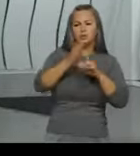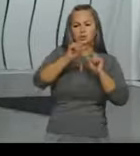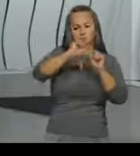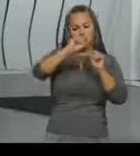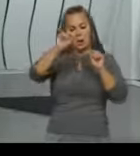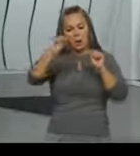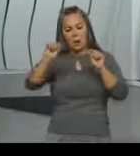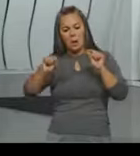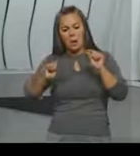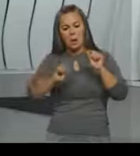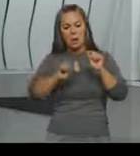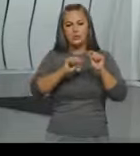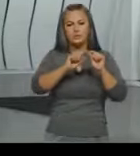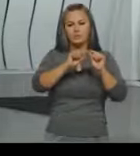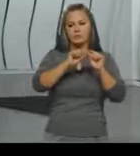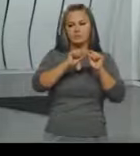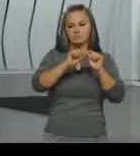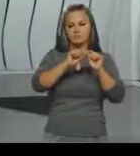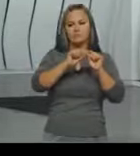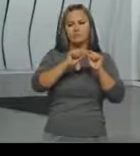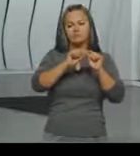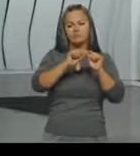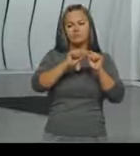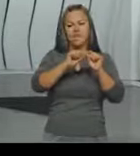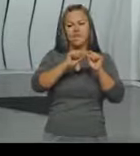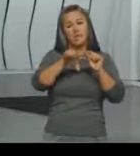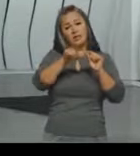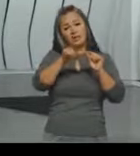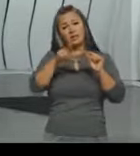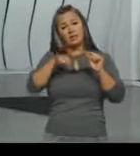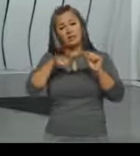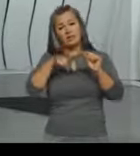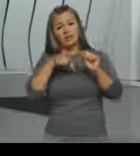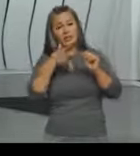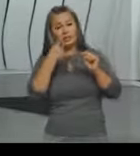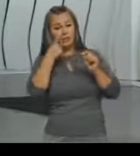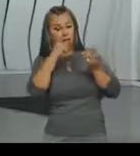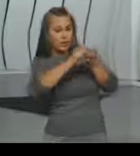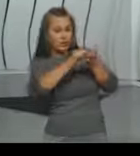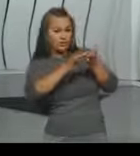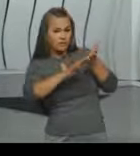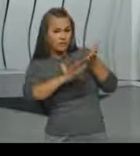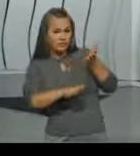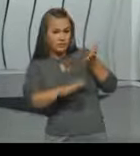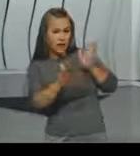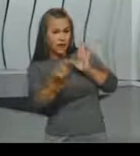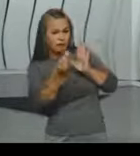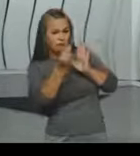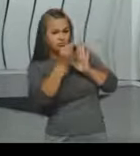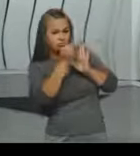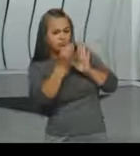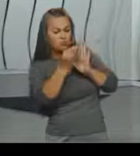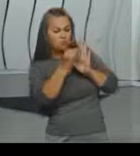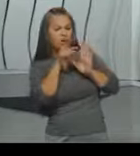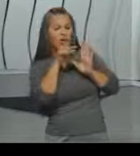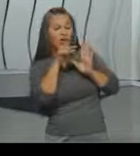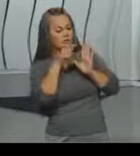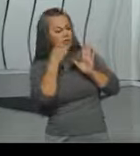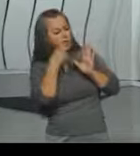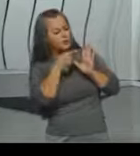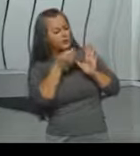usar muito isso aqui. Então, provavelmente, ele vai te dar ou o diâmetro, ou vai te dar o raio, ou o meio, para achar esse valor, para você aplicar na